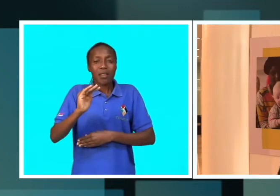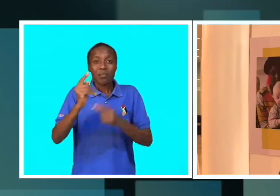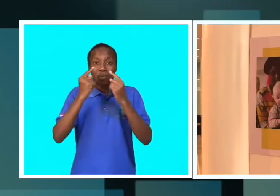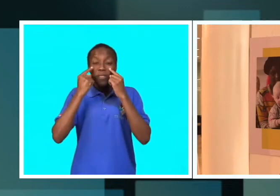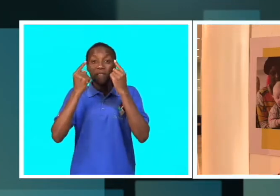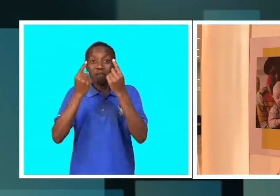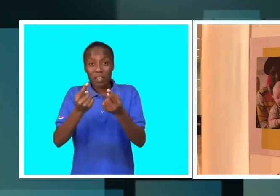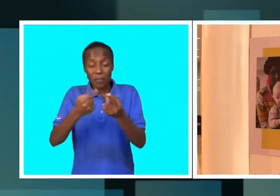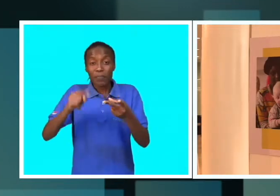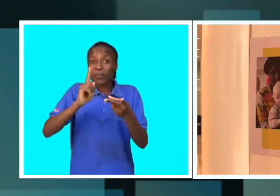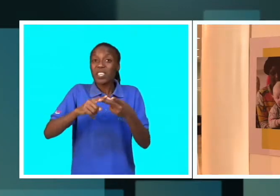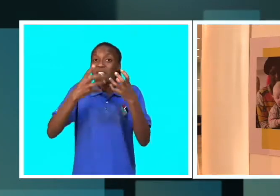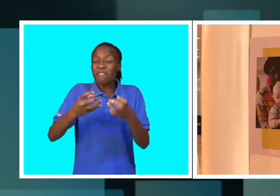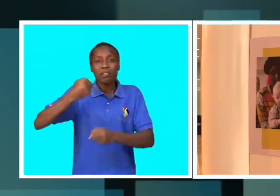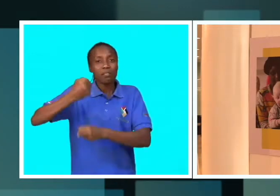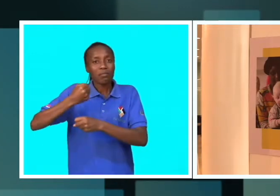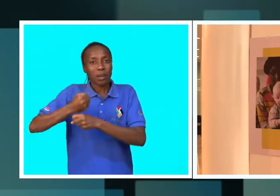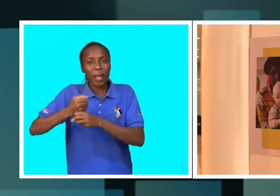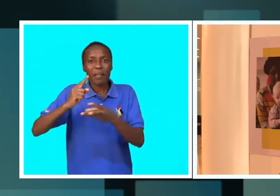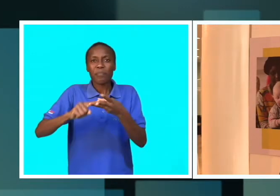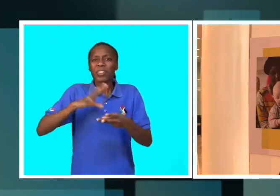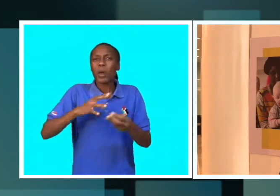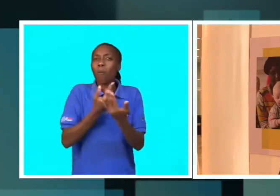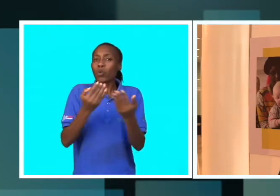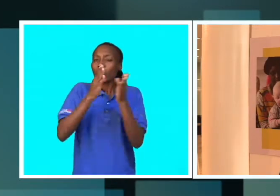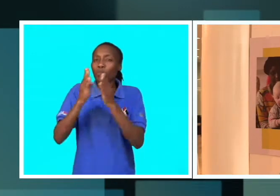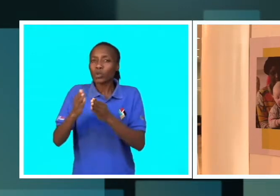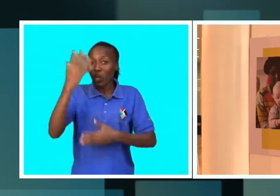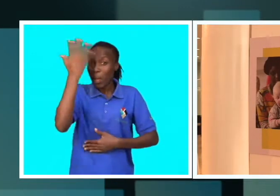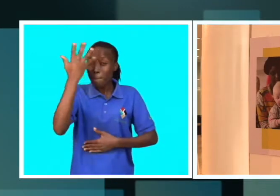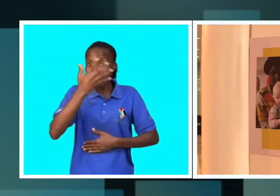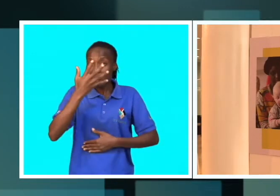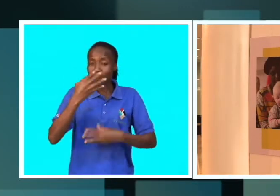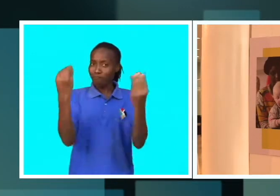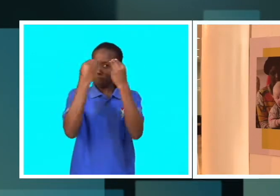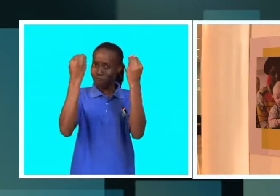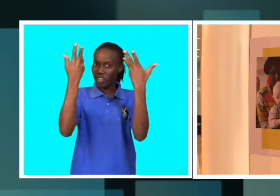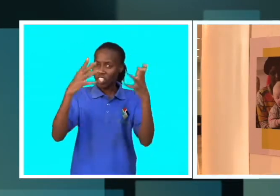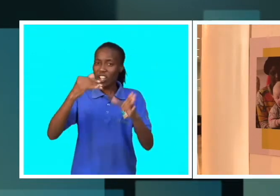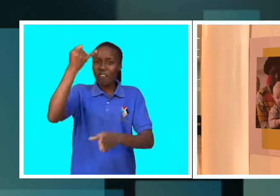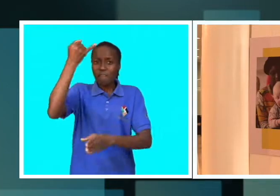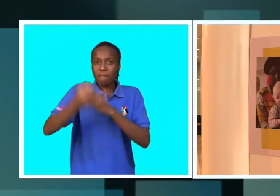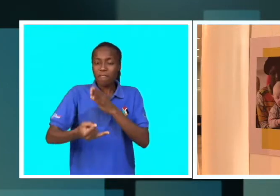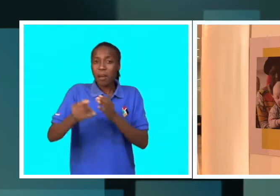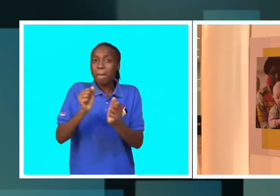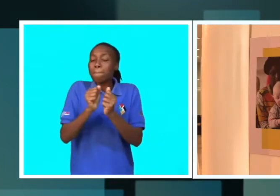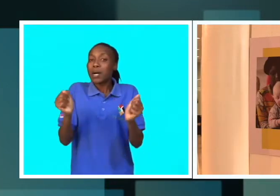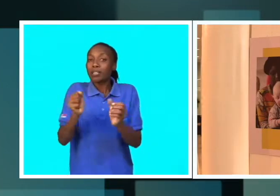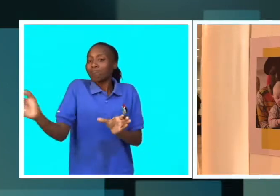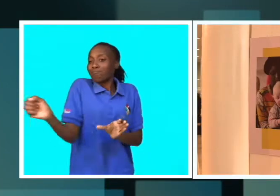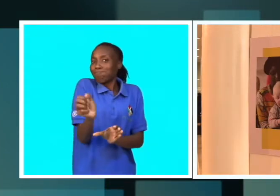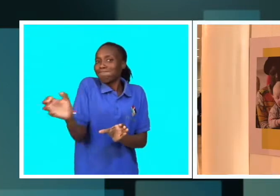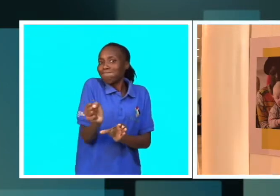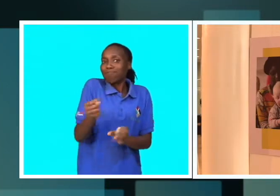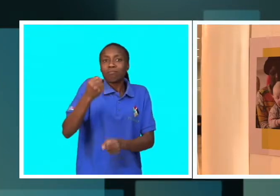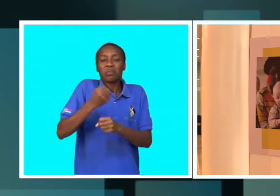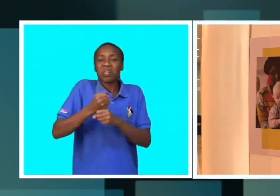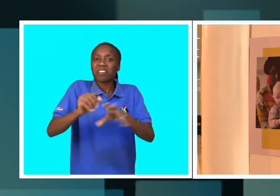e emprego. Não temos emprego. Há várias pessoas formadas com albinismo, mas não são aceitas